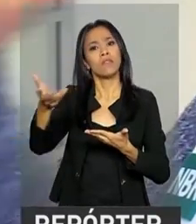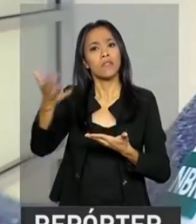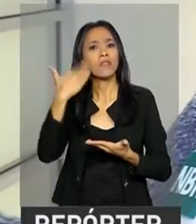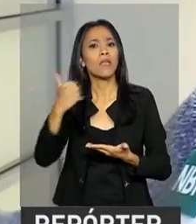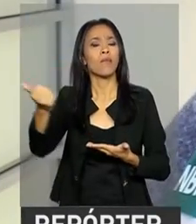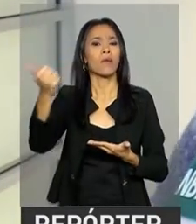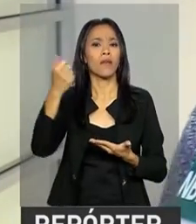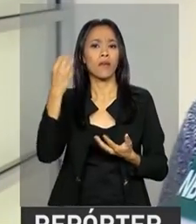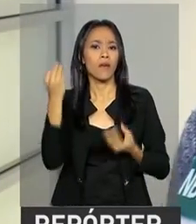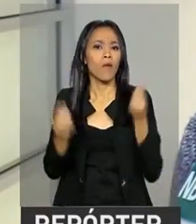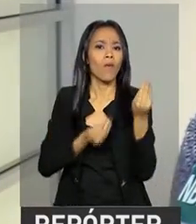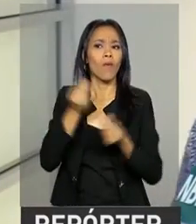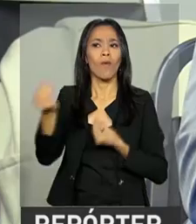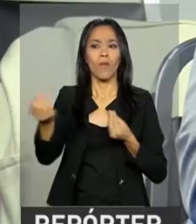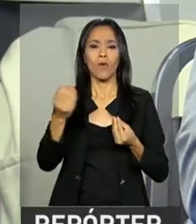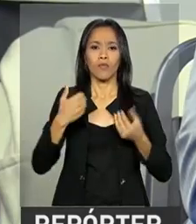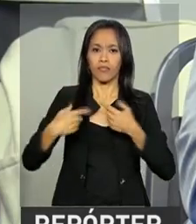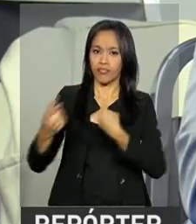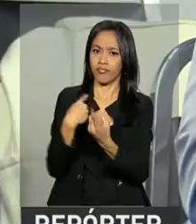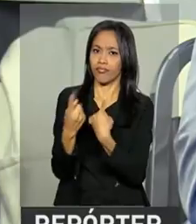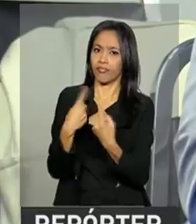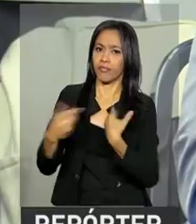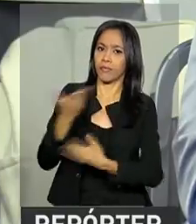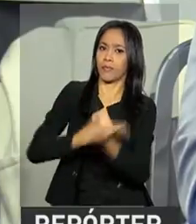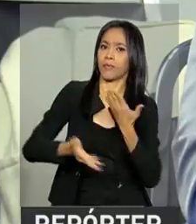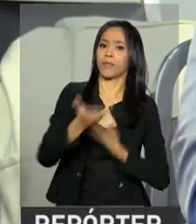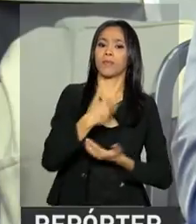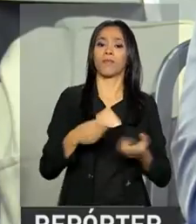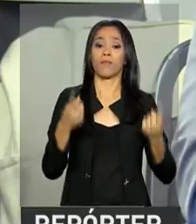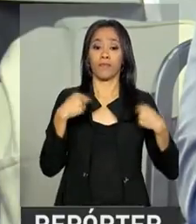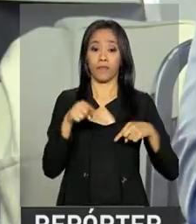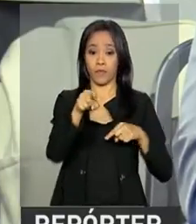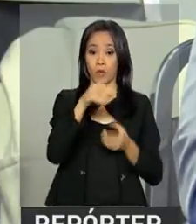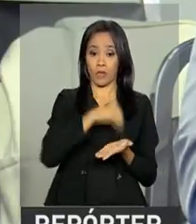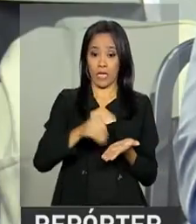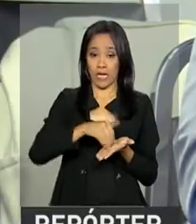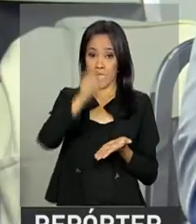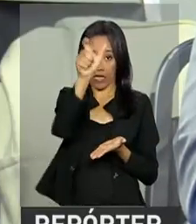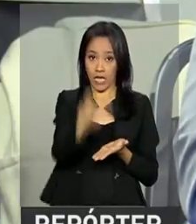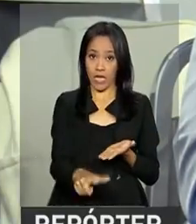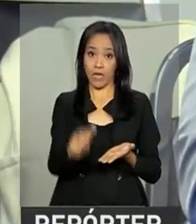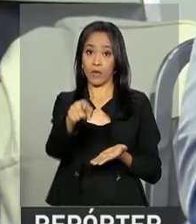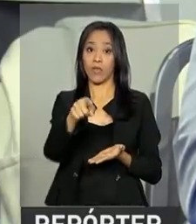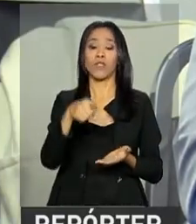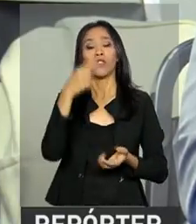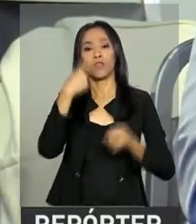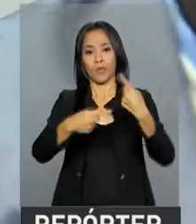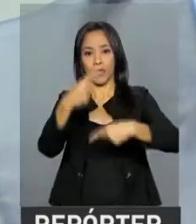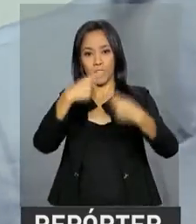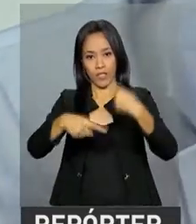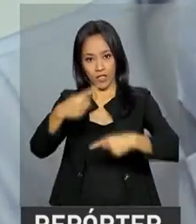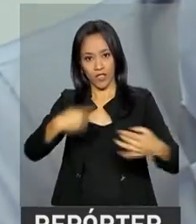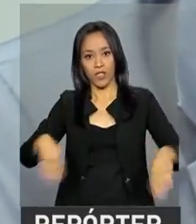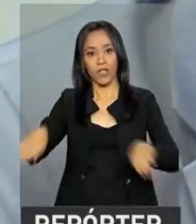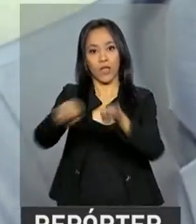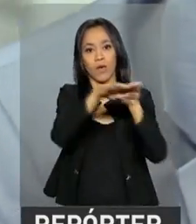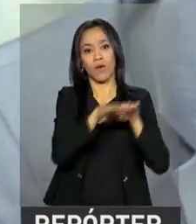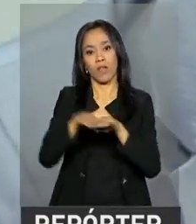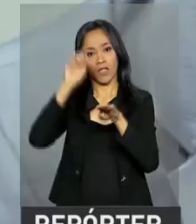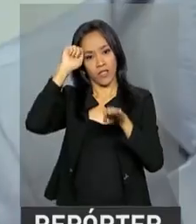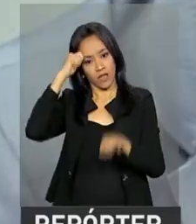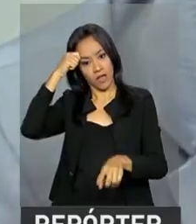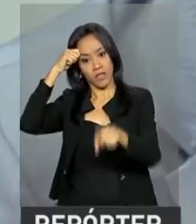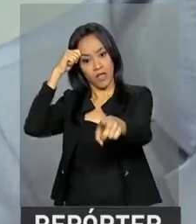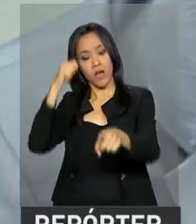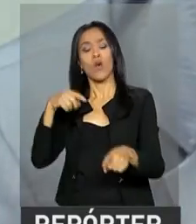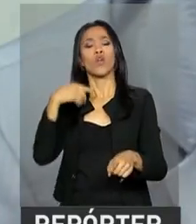fato, dialogar e construir. O secretário de Políticas de Promoção da Igualdade Racial destacou que o governo está agindo para diminuir